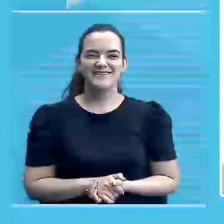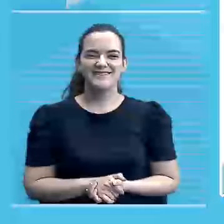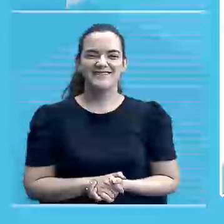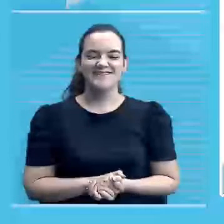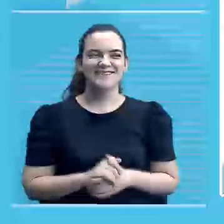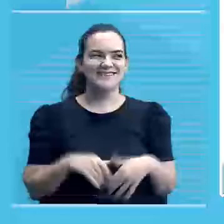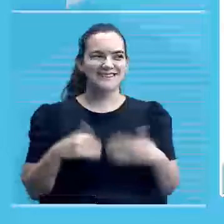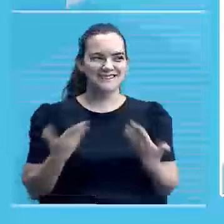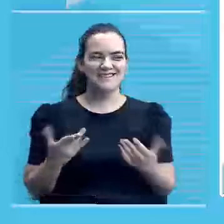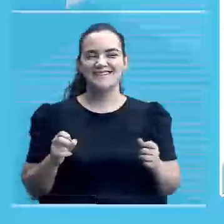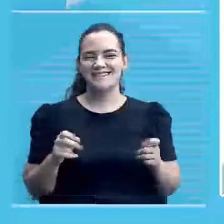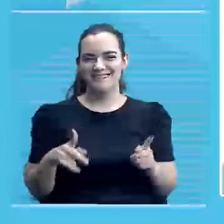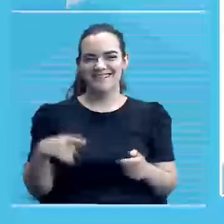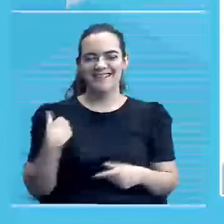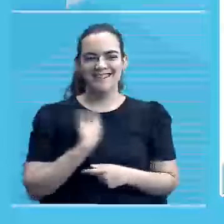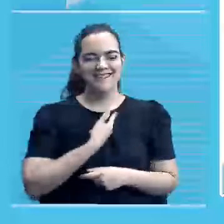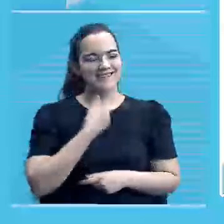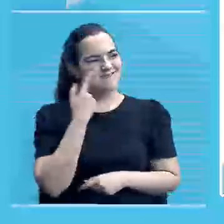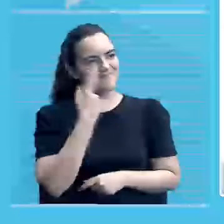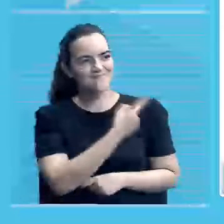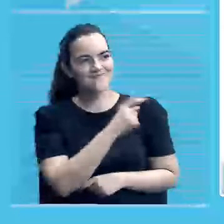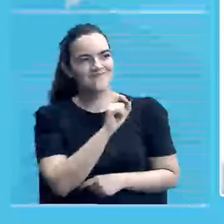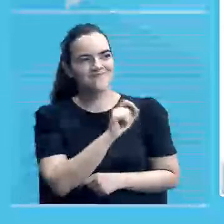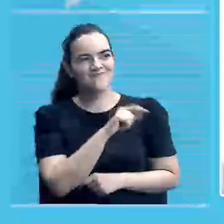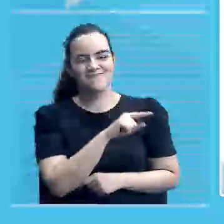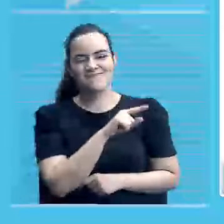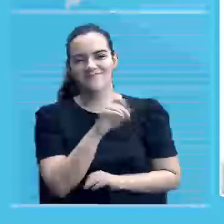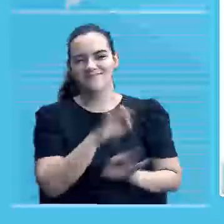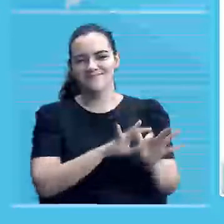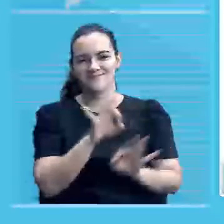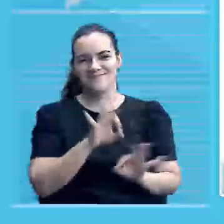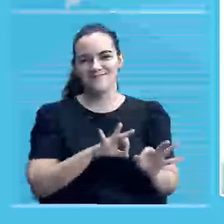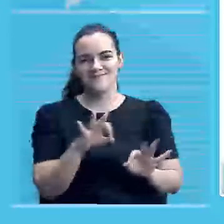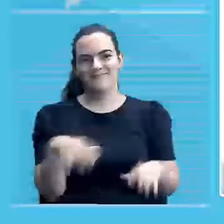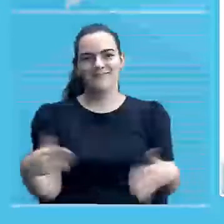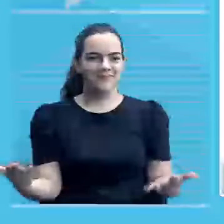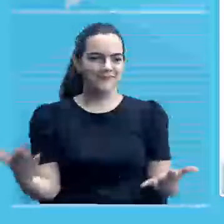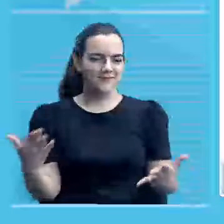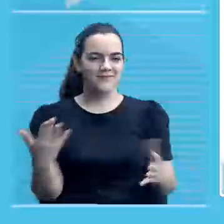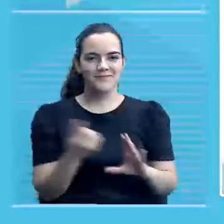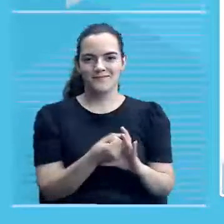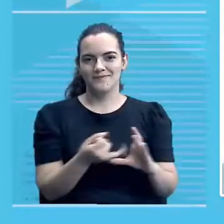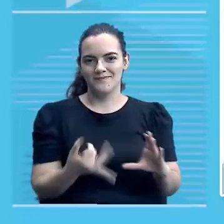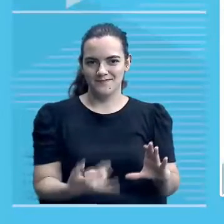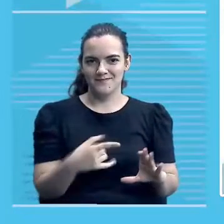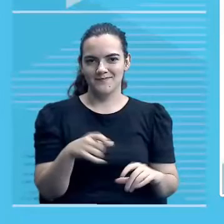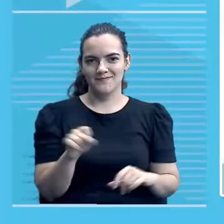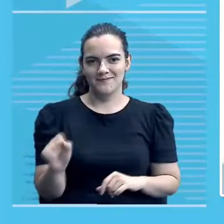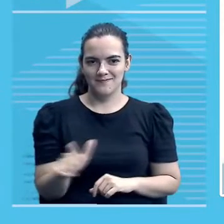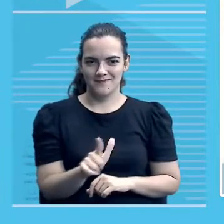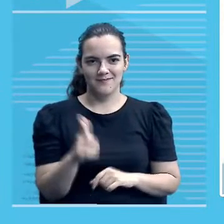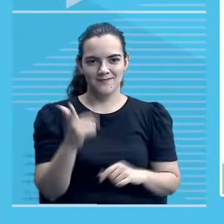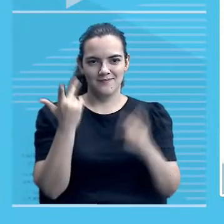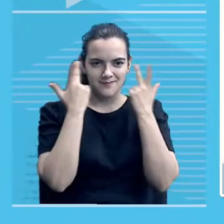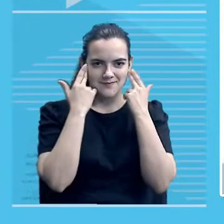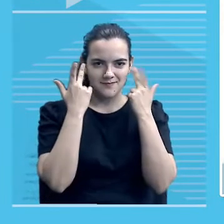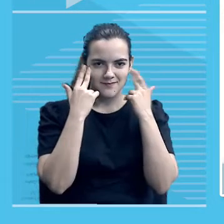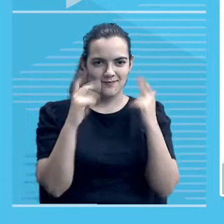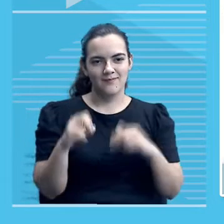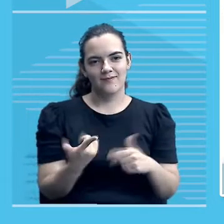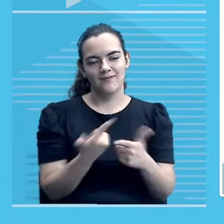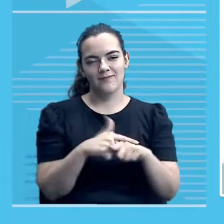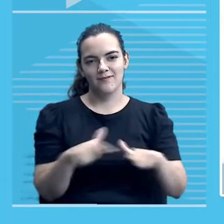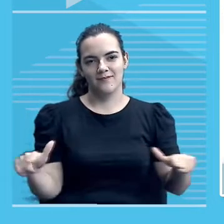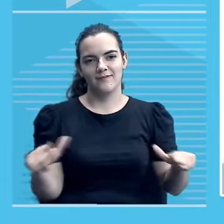Ok, voltamos, né? Mostrando a classificação quanto à natureza dos íons. Sal normal neutro, que é proveniente de